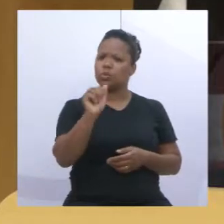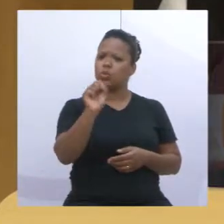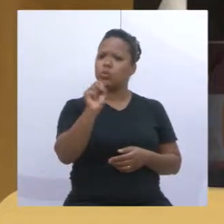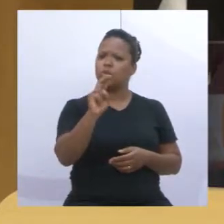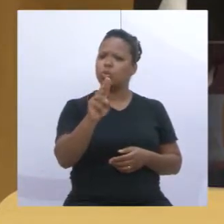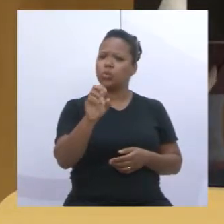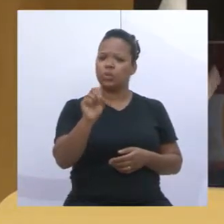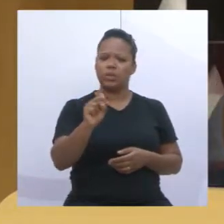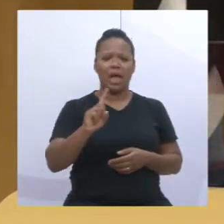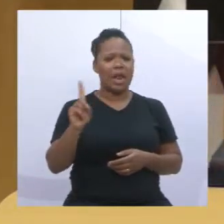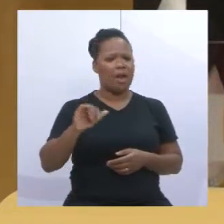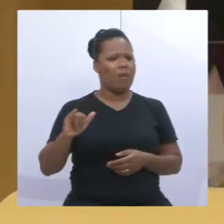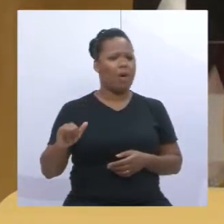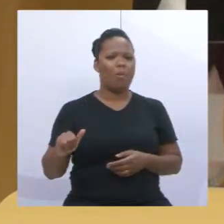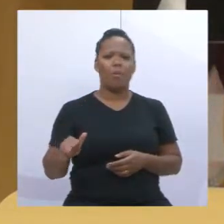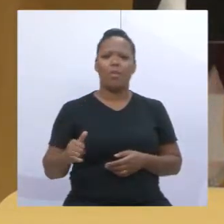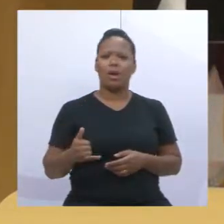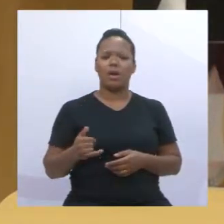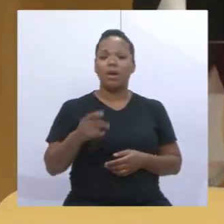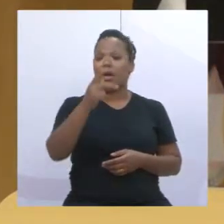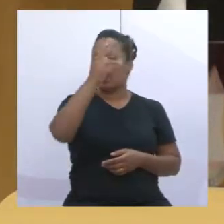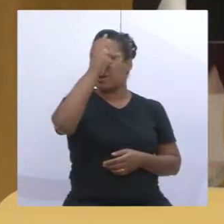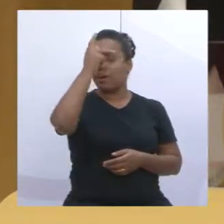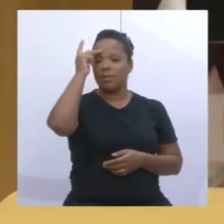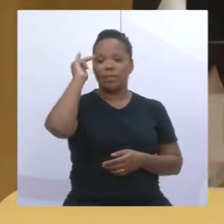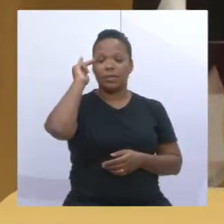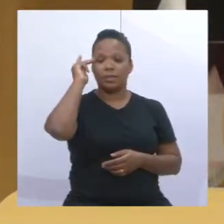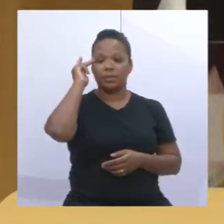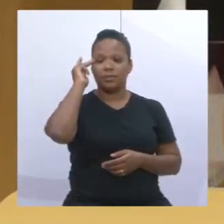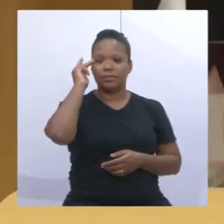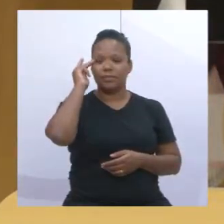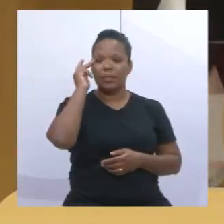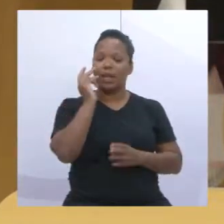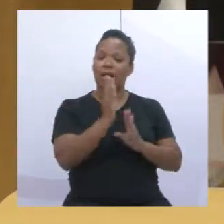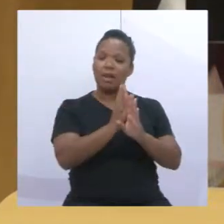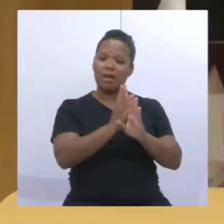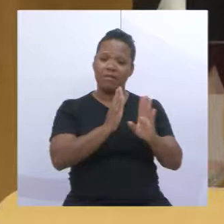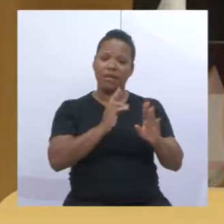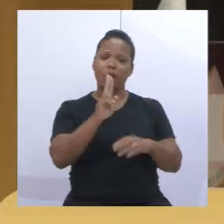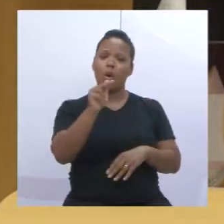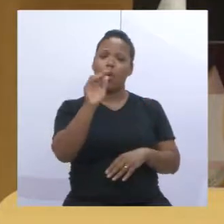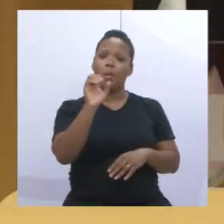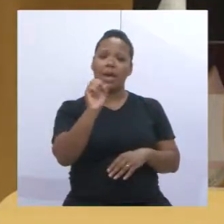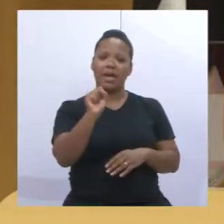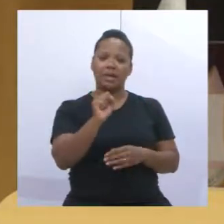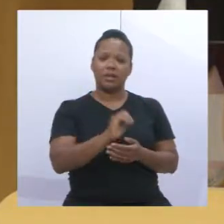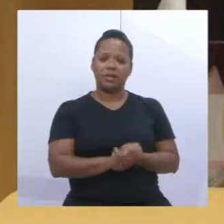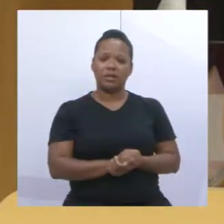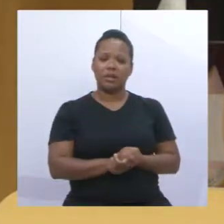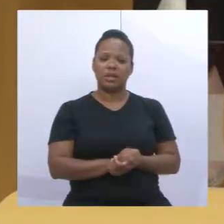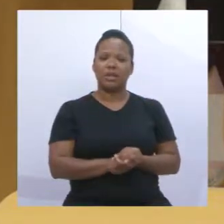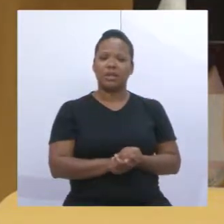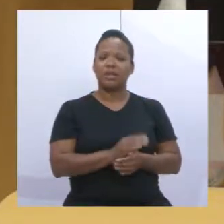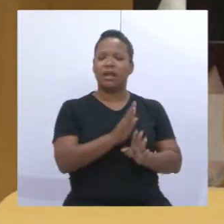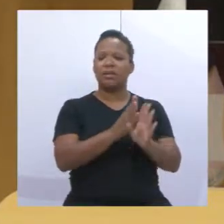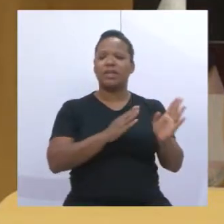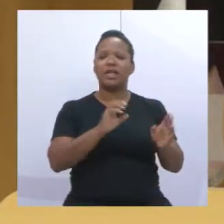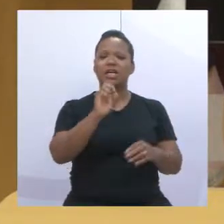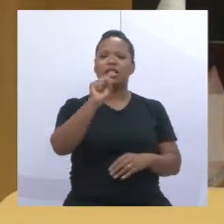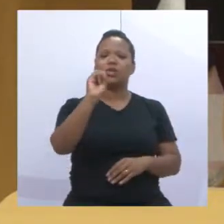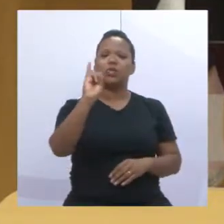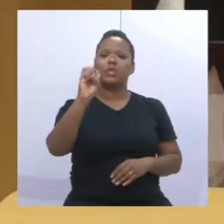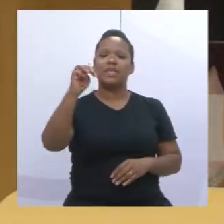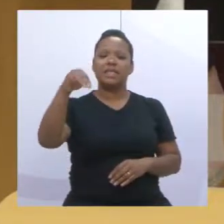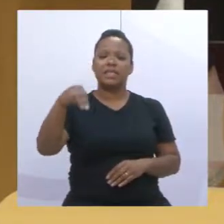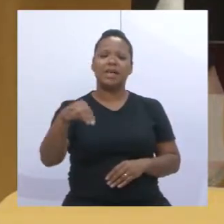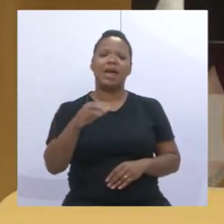Não são privilegiados, são pessoas que estão nas filas da UBS, na fila do SIM, aguardando há